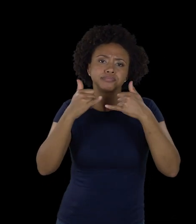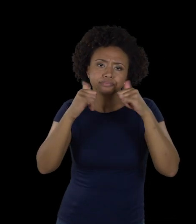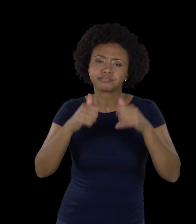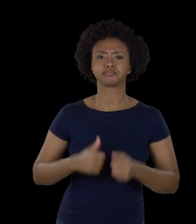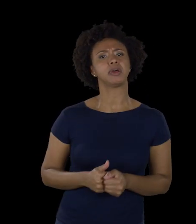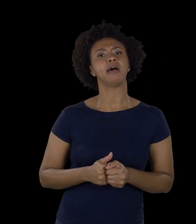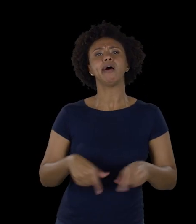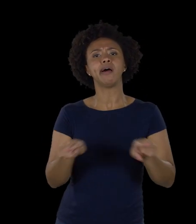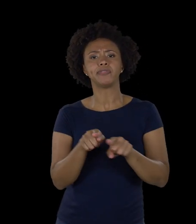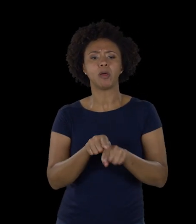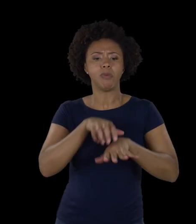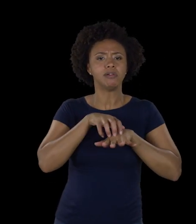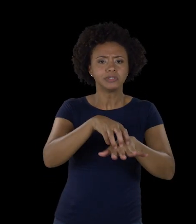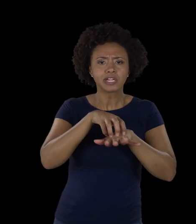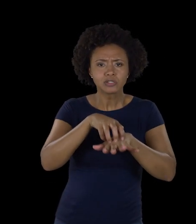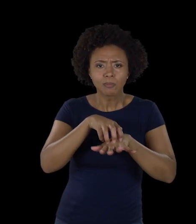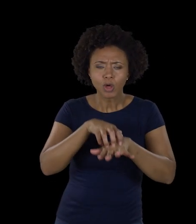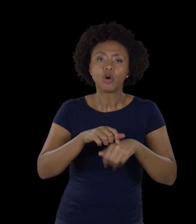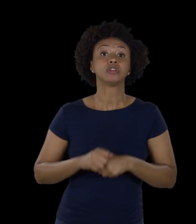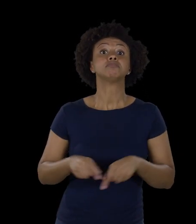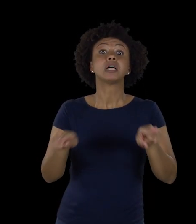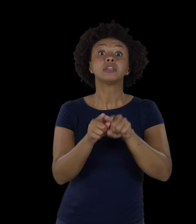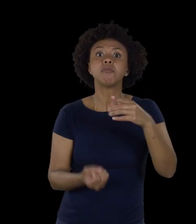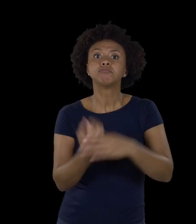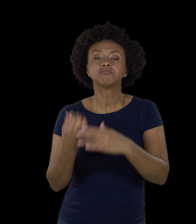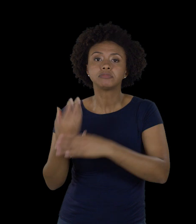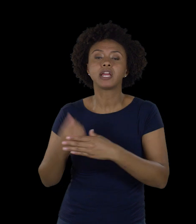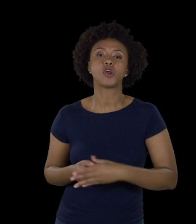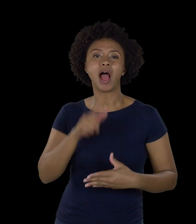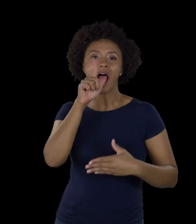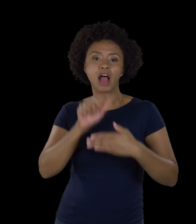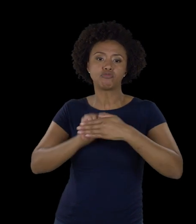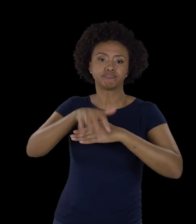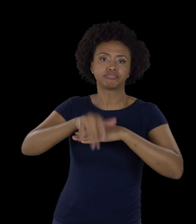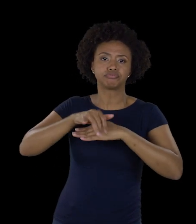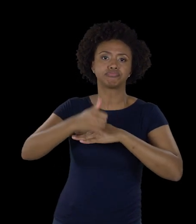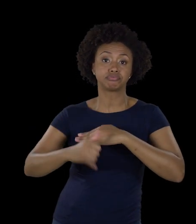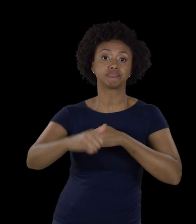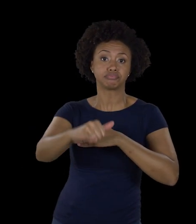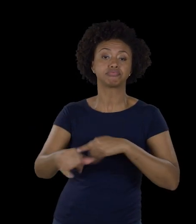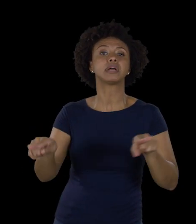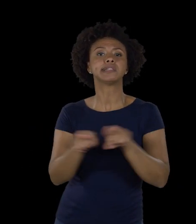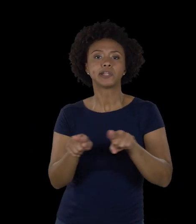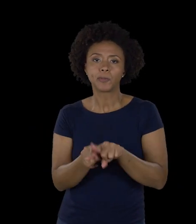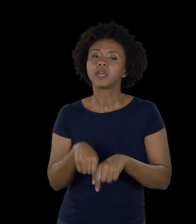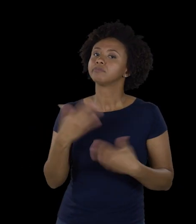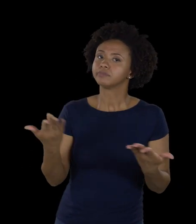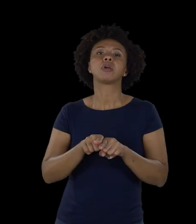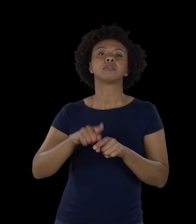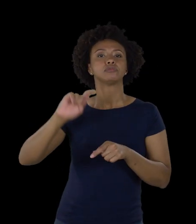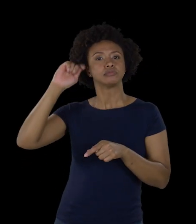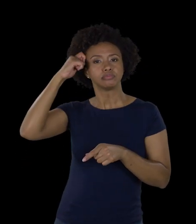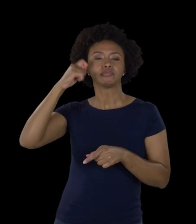geração de energia e transportes. São criadas ainda as usinas hidrelétricas importantes e siderúrgicas também, como